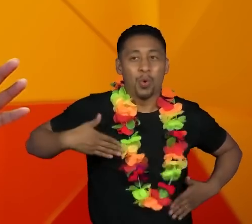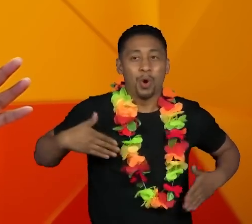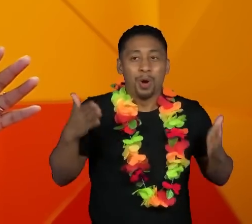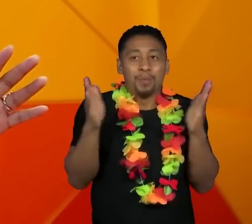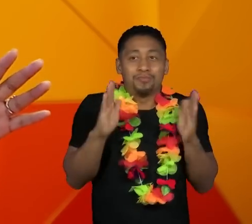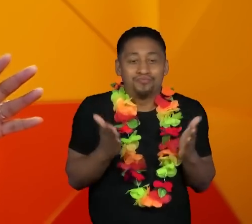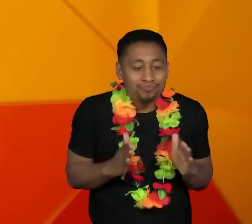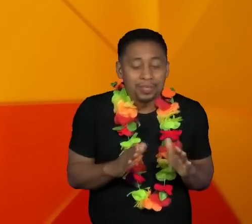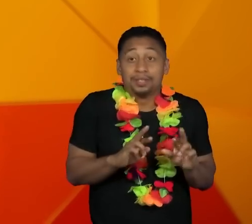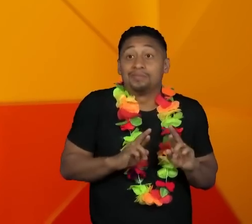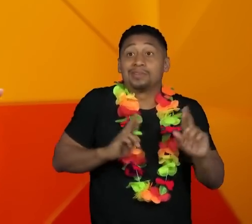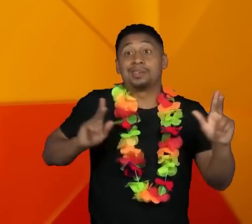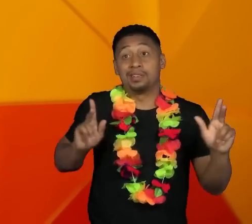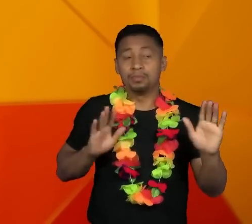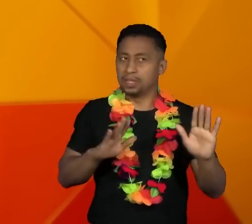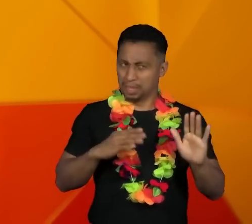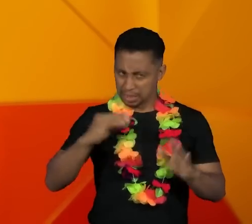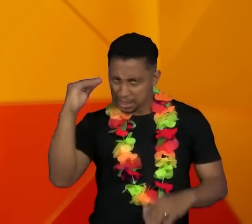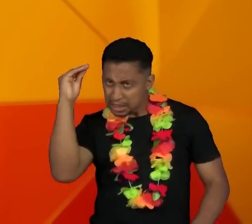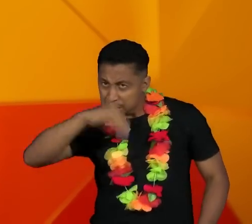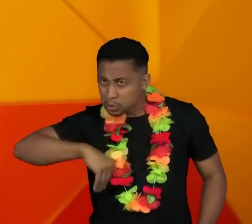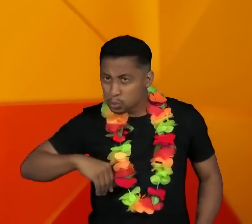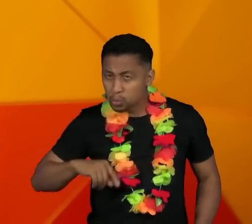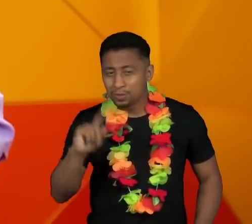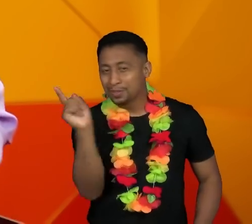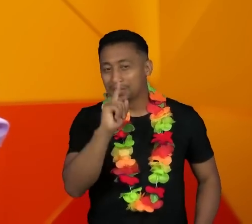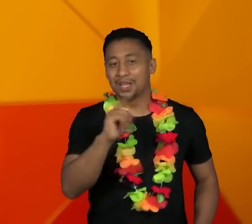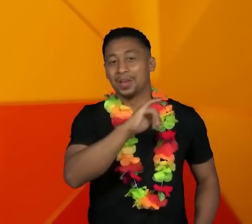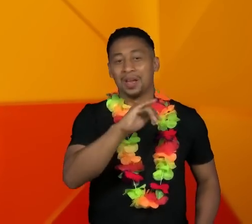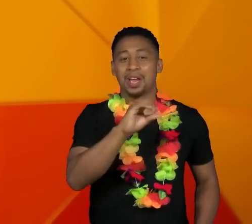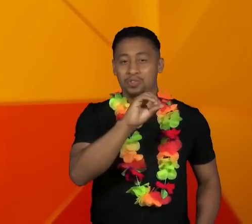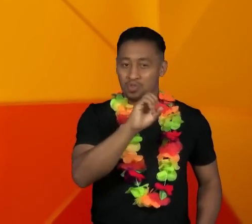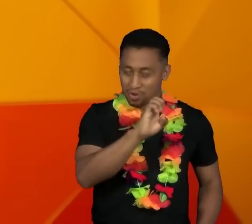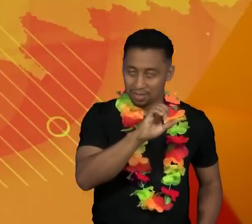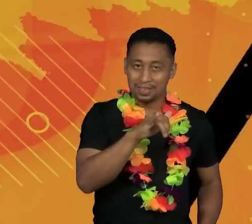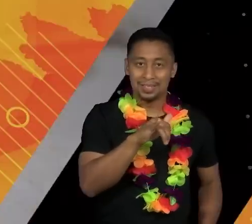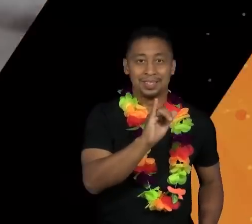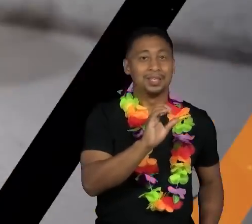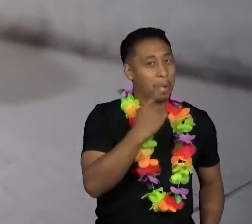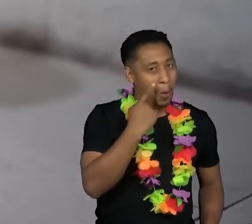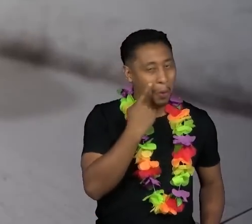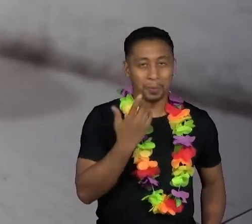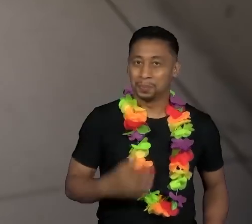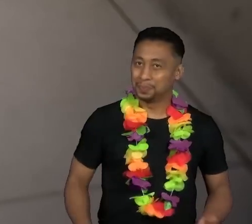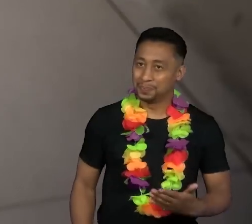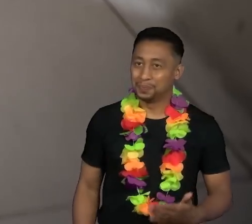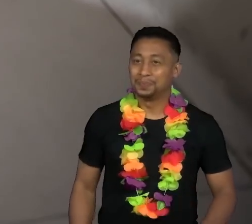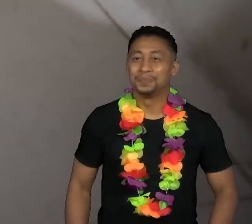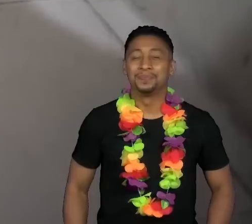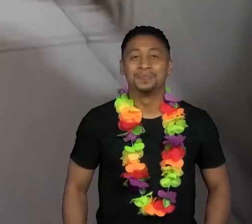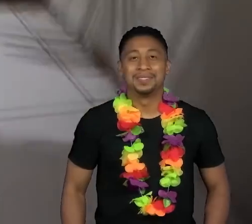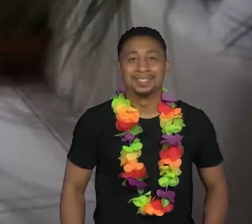isso não foi motivo para que a Joyce desistisse do carnaval, e é isso que a gente vai ver agora.